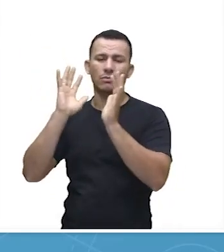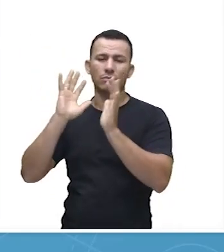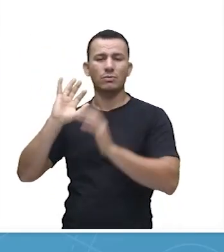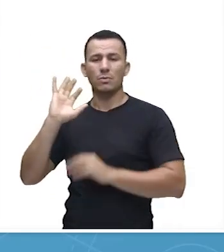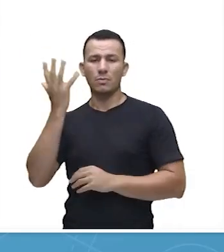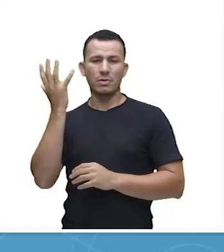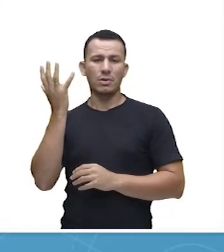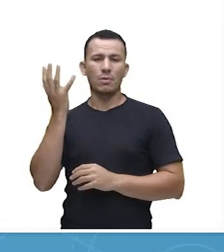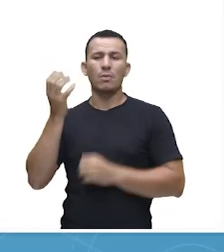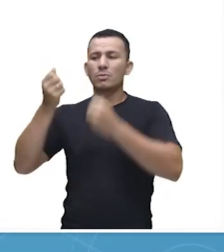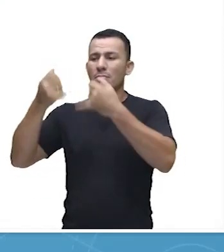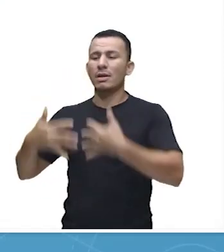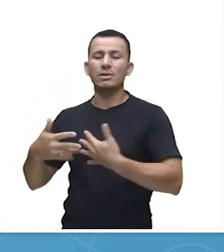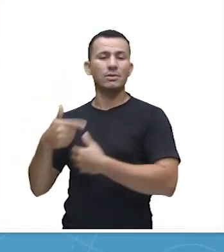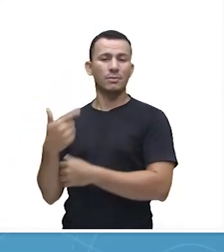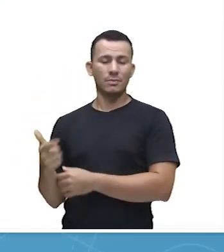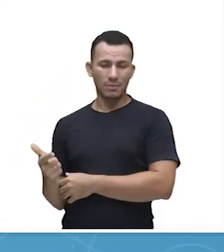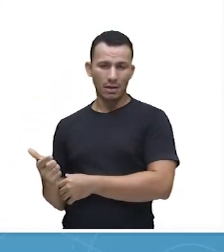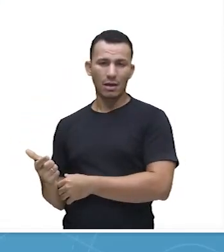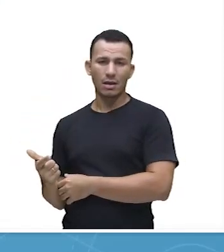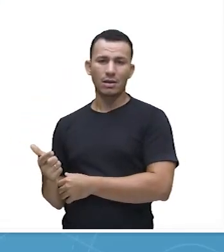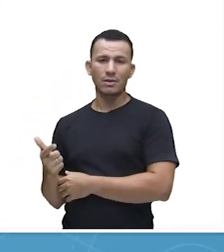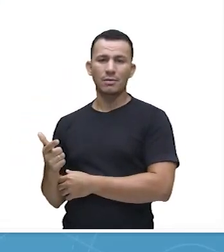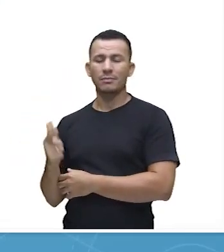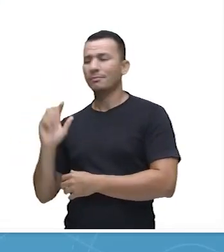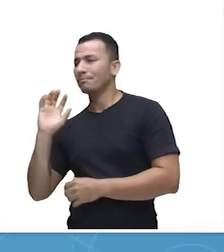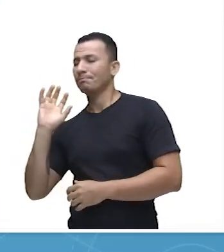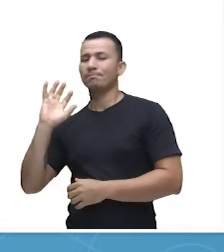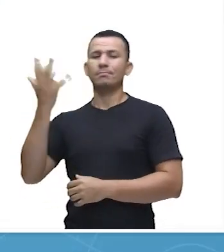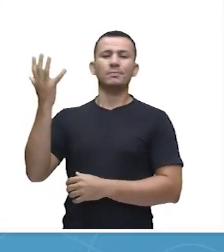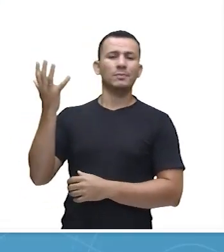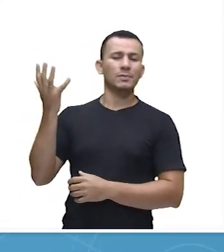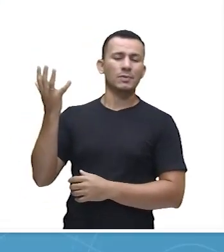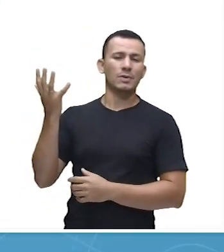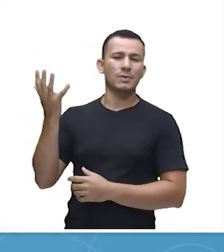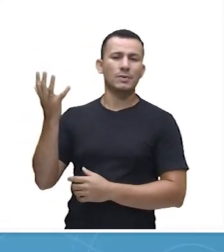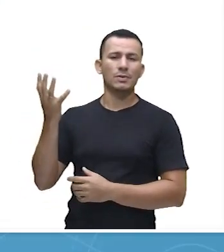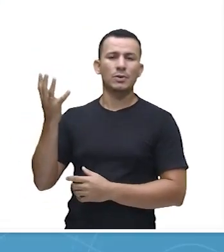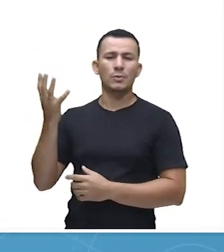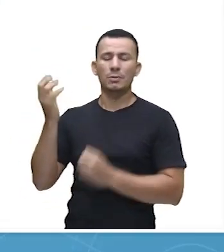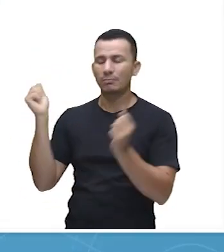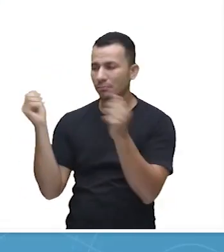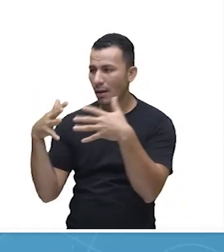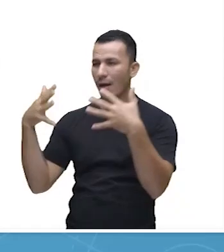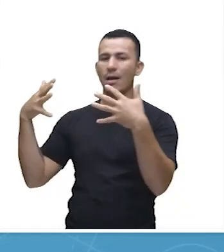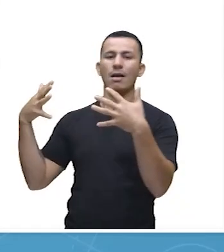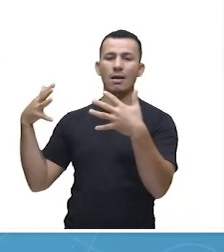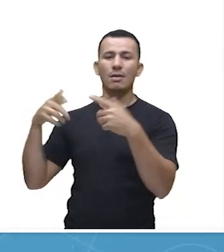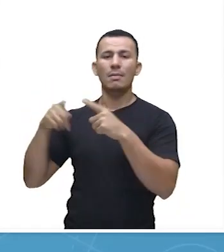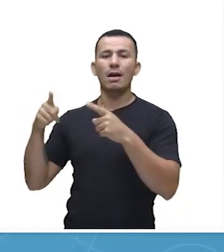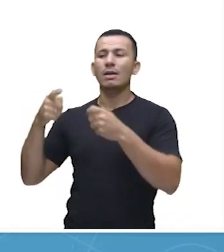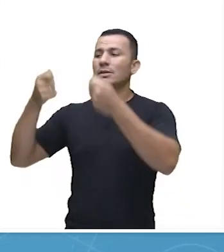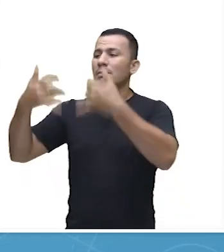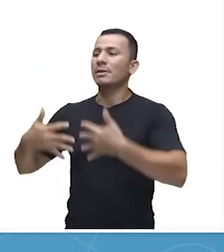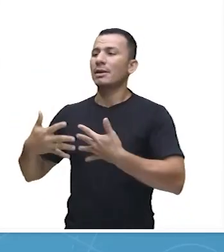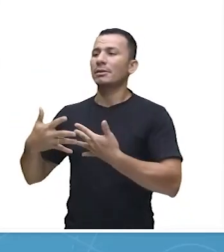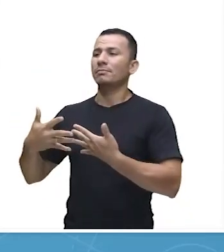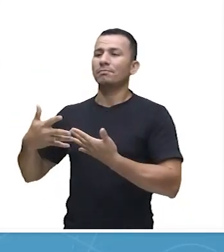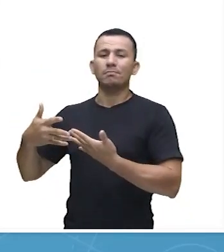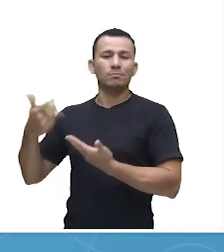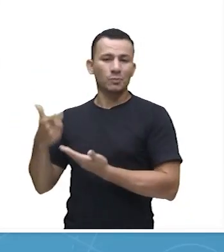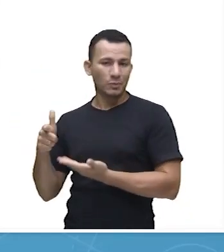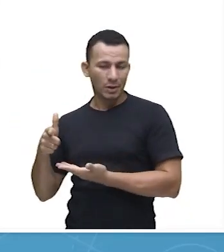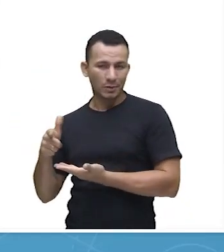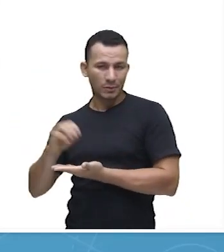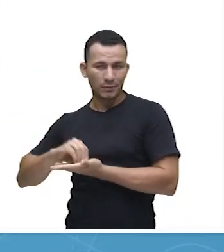explicação, algum fenômeno, algum fato que aconteceu que é fantástico e que não se consegue explicar. Então a lenda